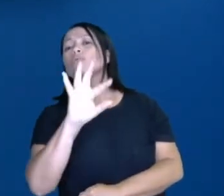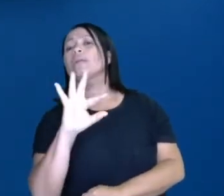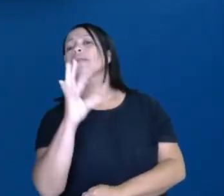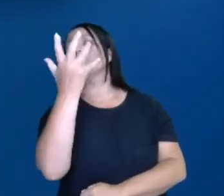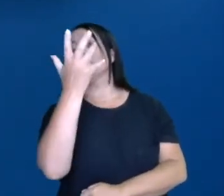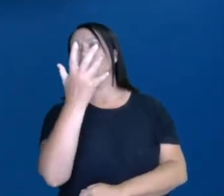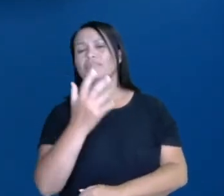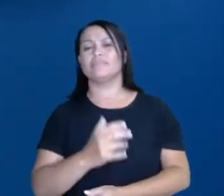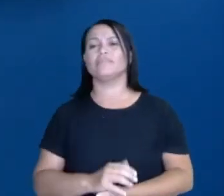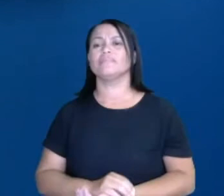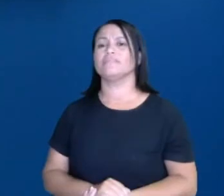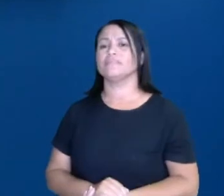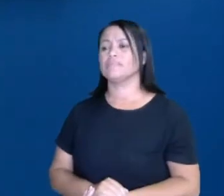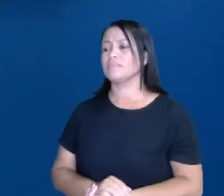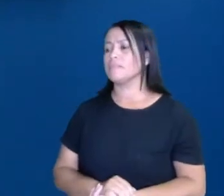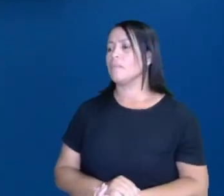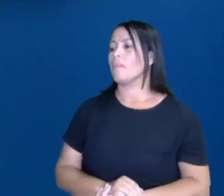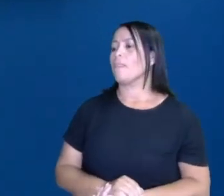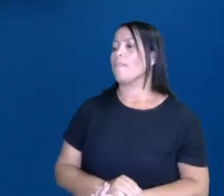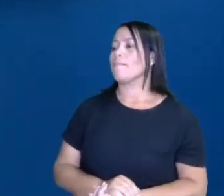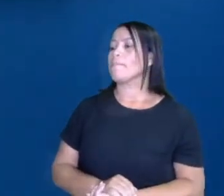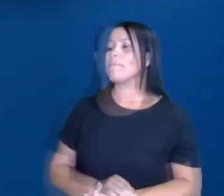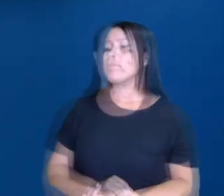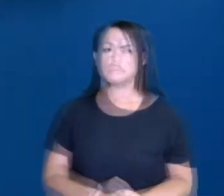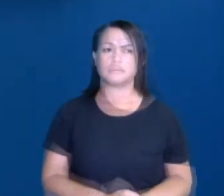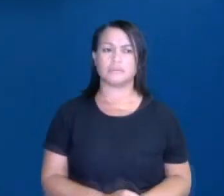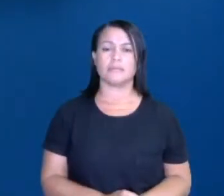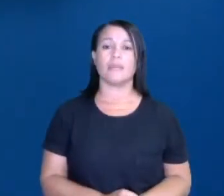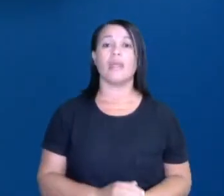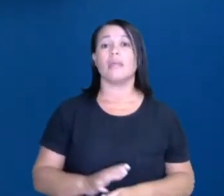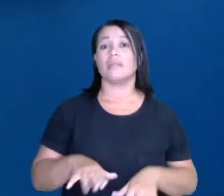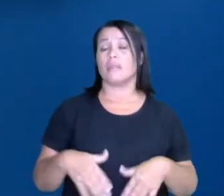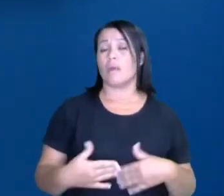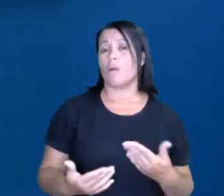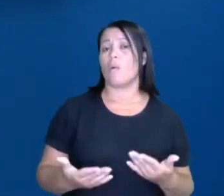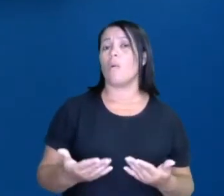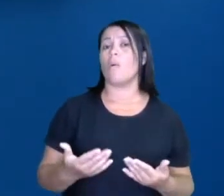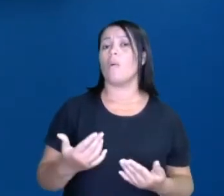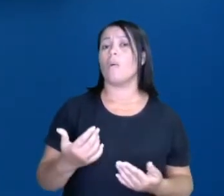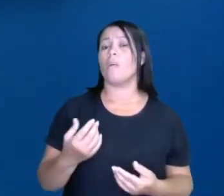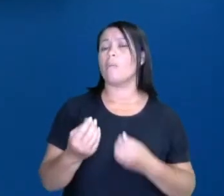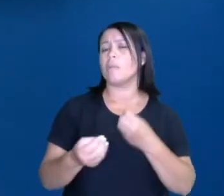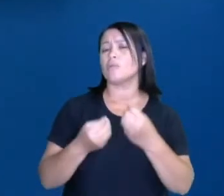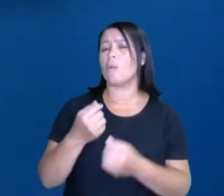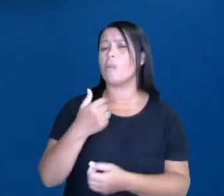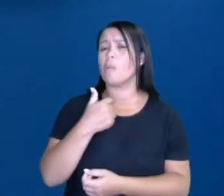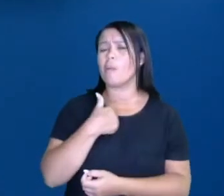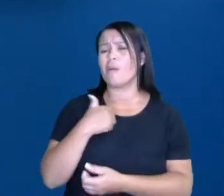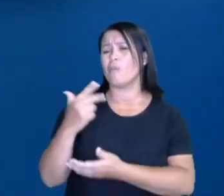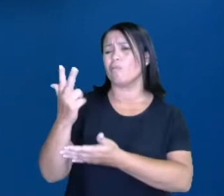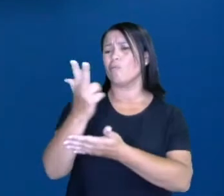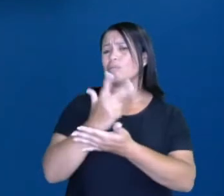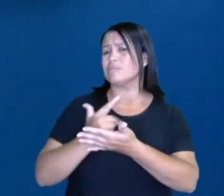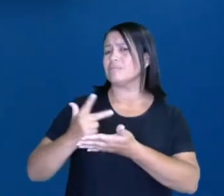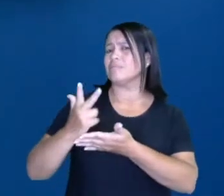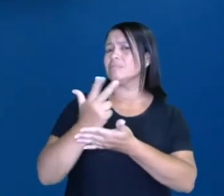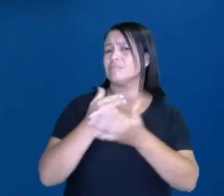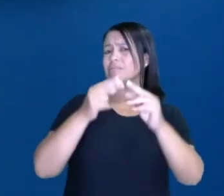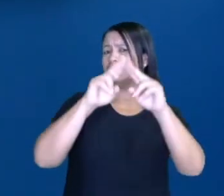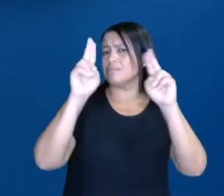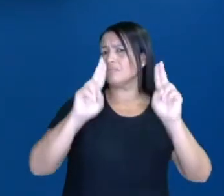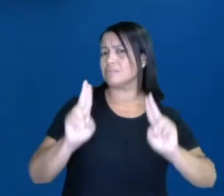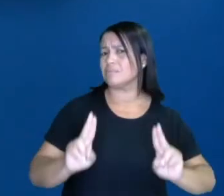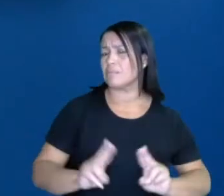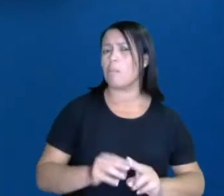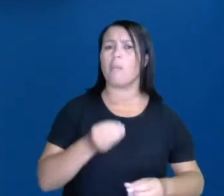a outro domínio climático. Mas como eu faço para desenhar esses mapas?